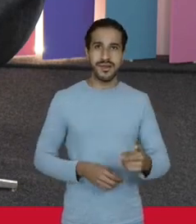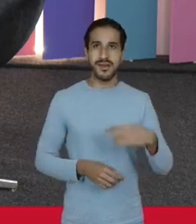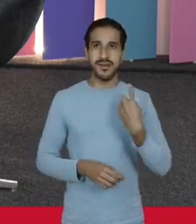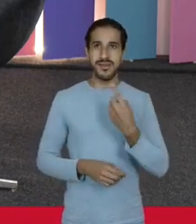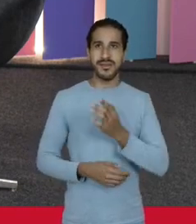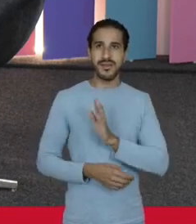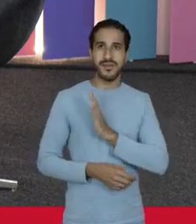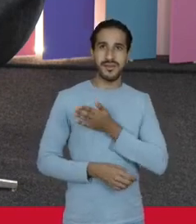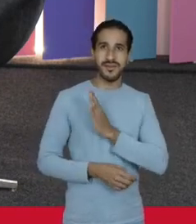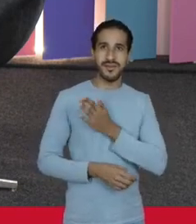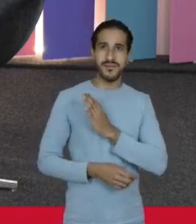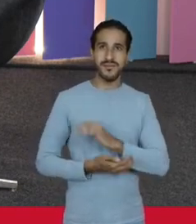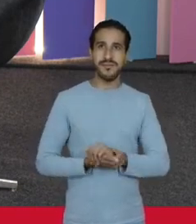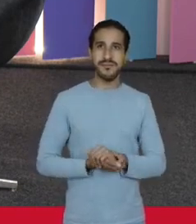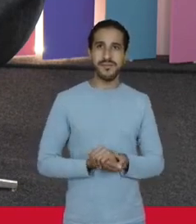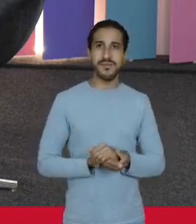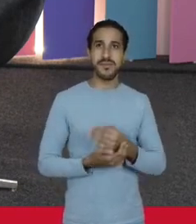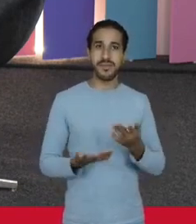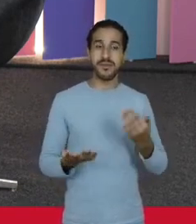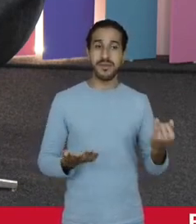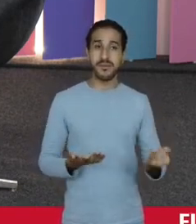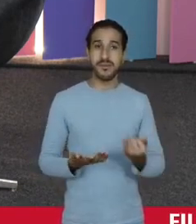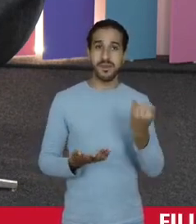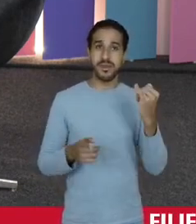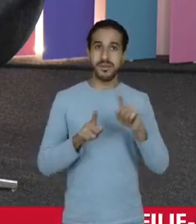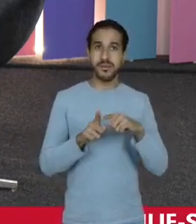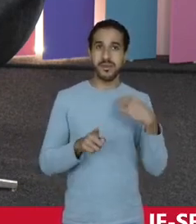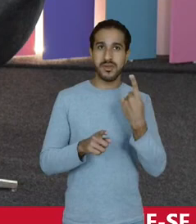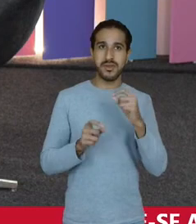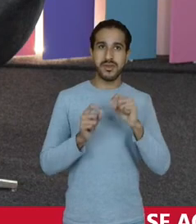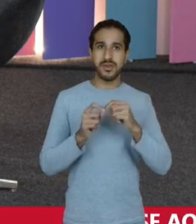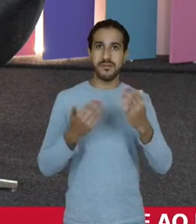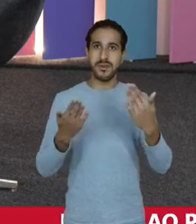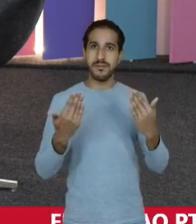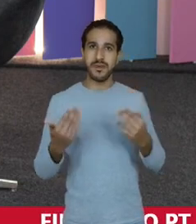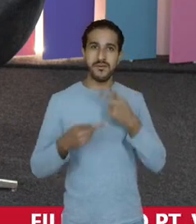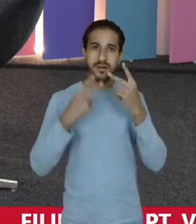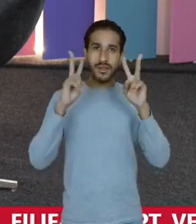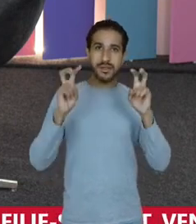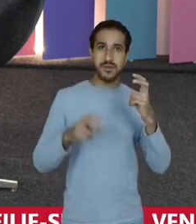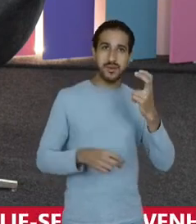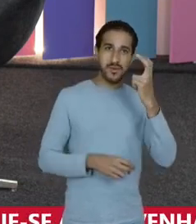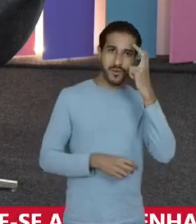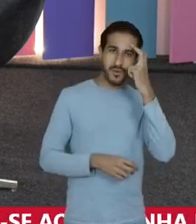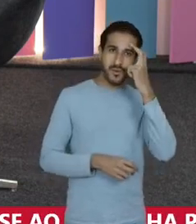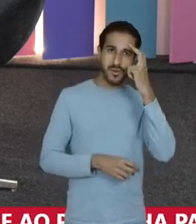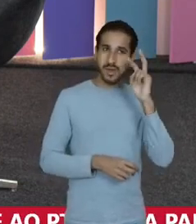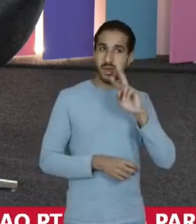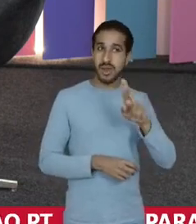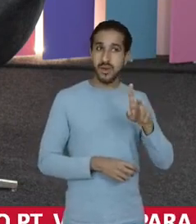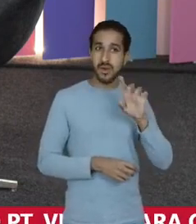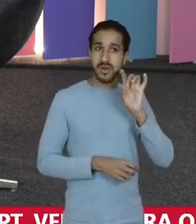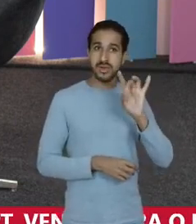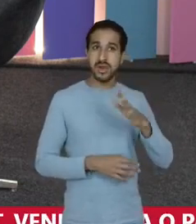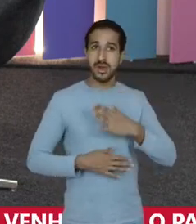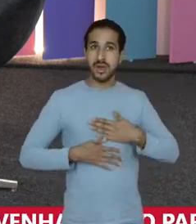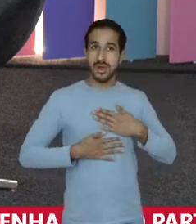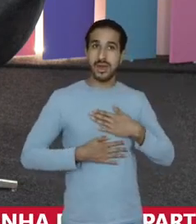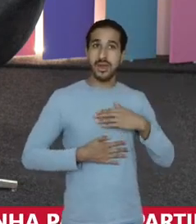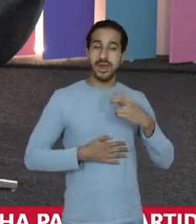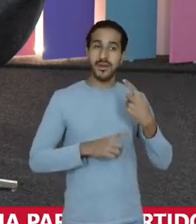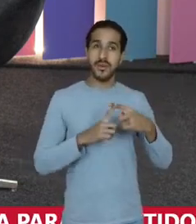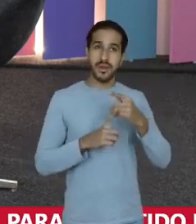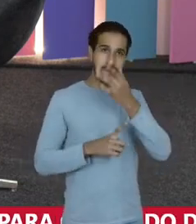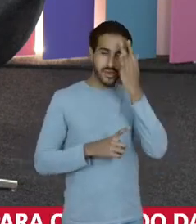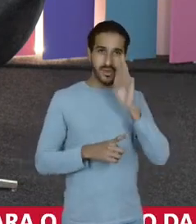nossos corações. Olha, a importância também da gente fazer esse papo, falar sobre cultura. Cultura não é só prazer. É que